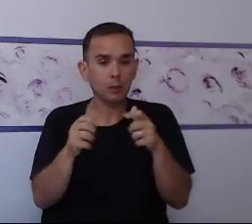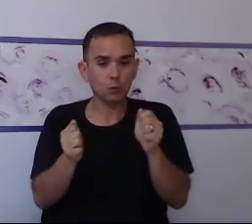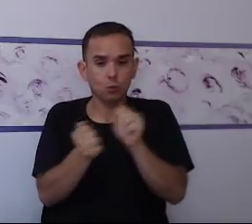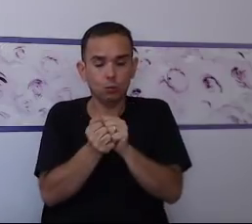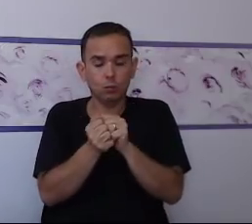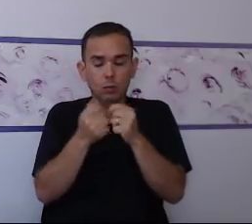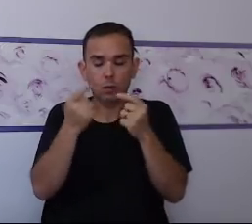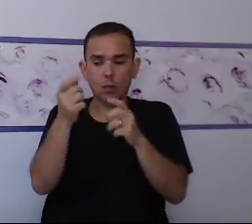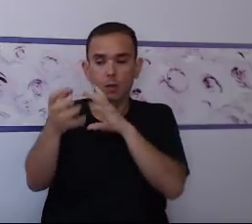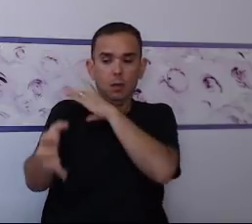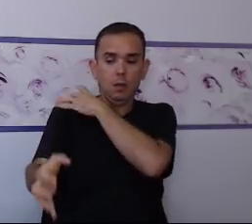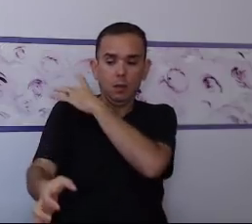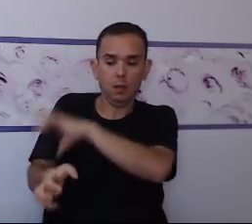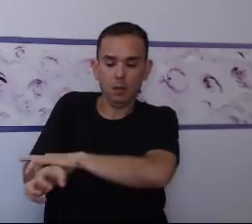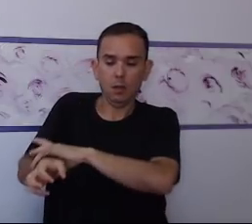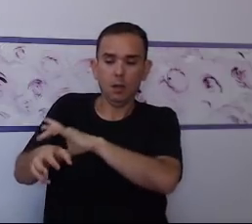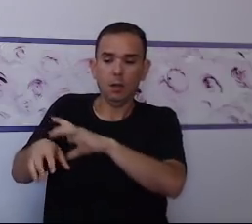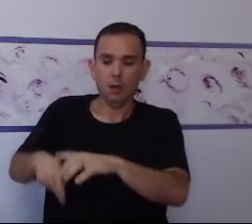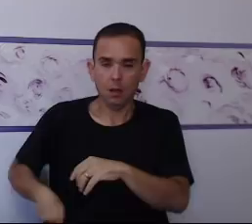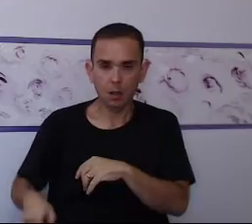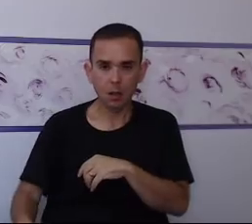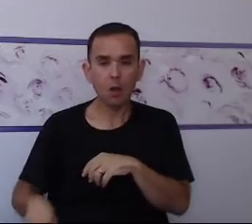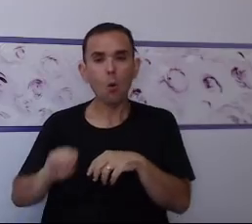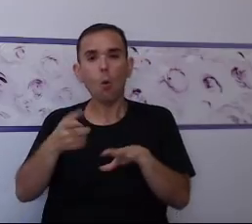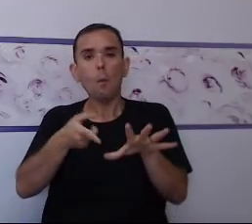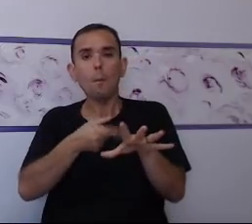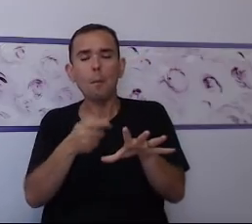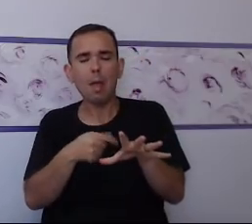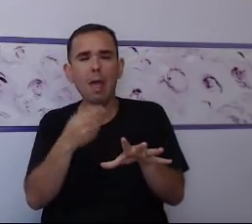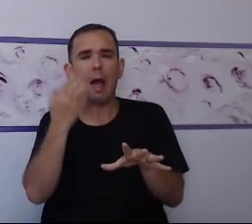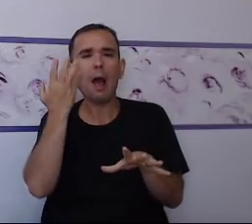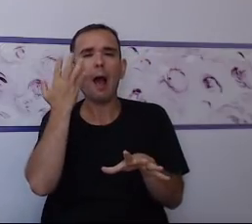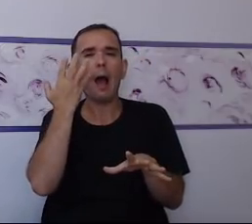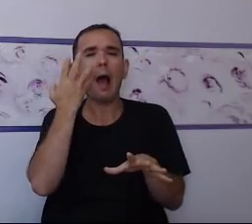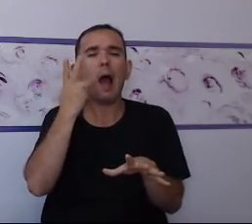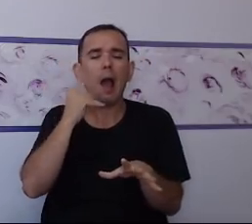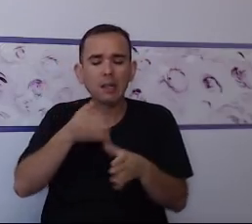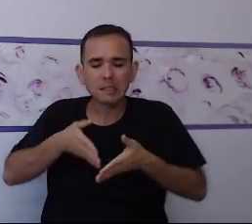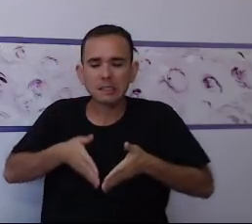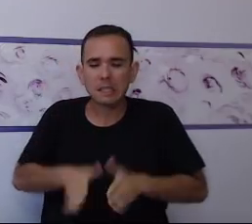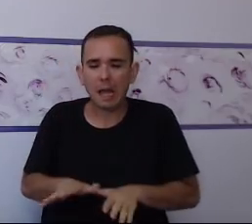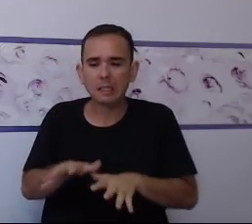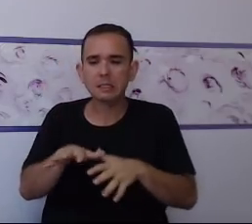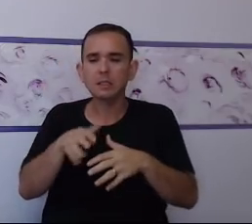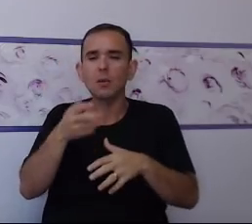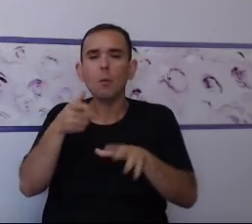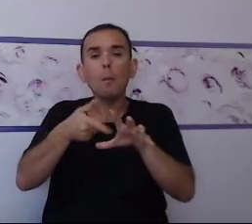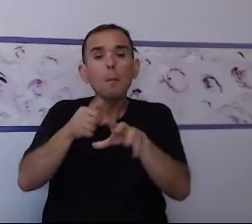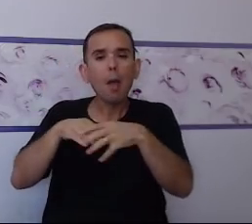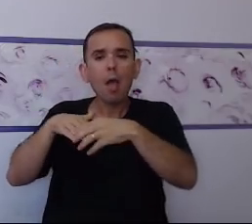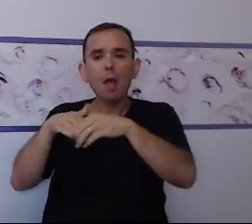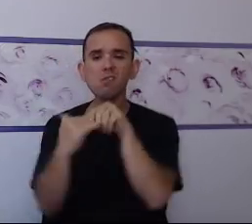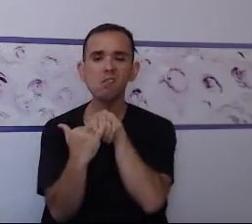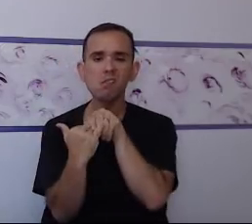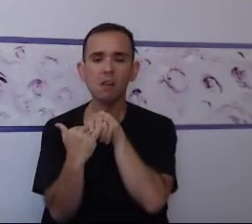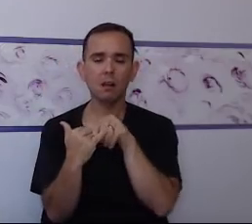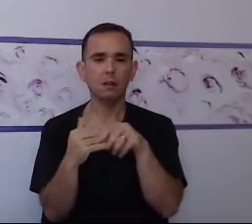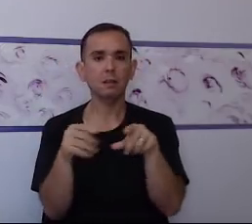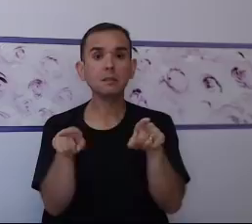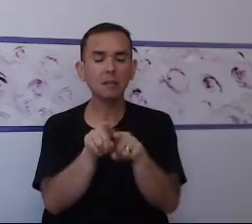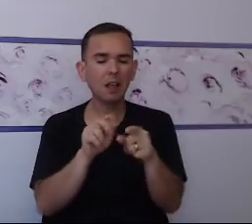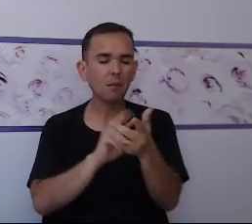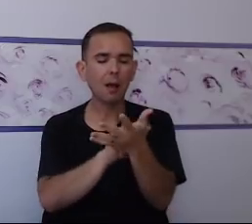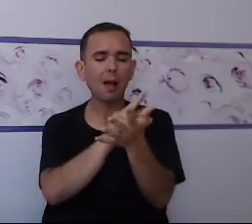membro inferior, ou só do pé, quando o bebê nasce com pé torto congênito. Então, depende. Tem N fatores